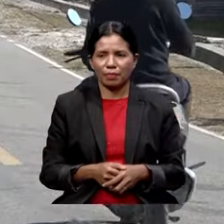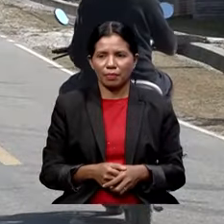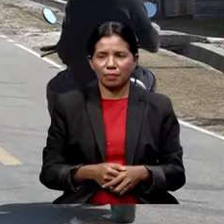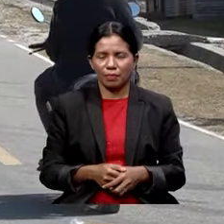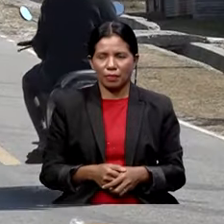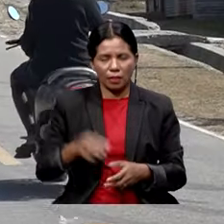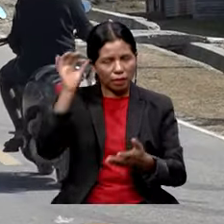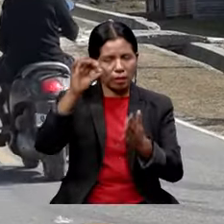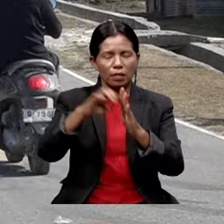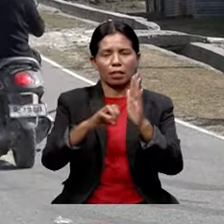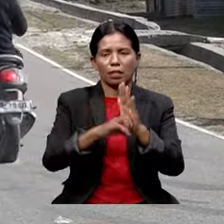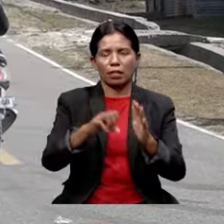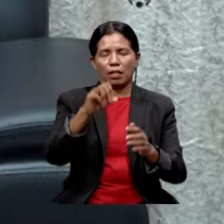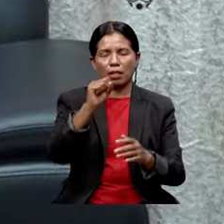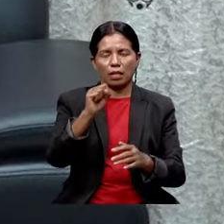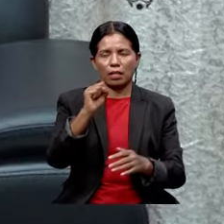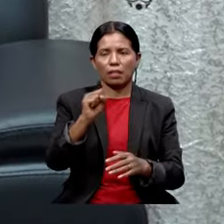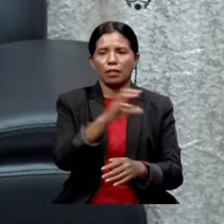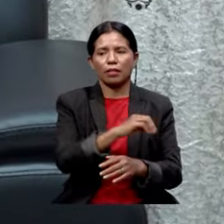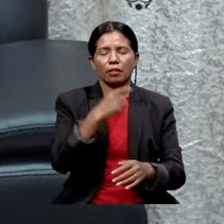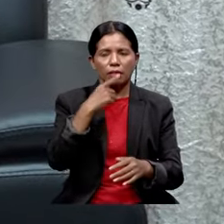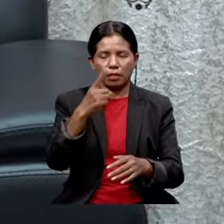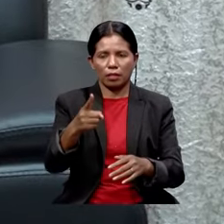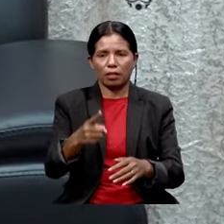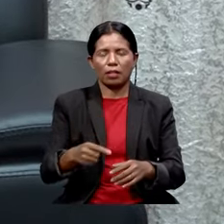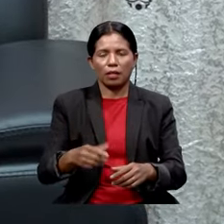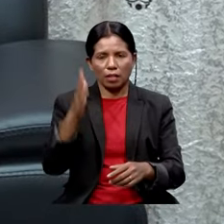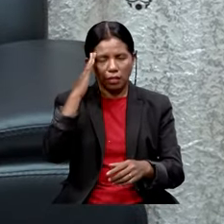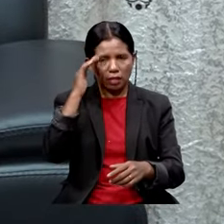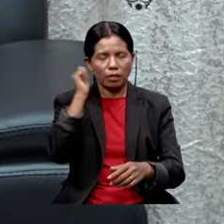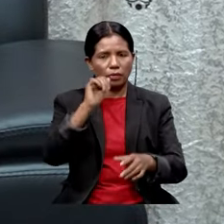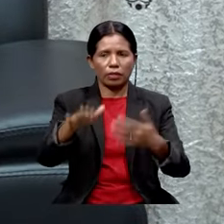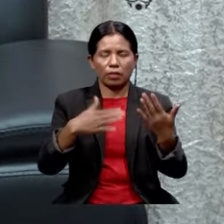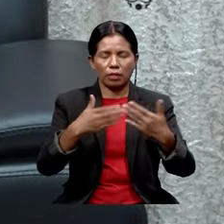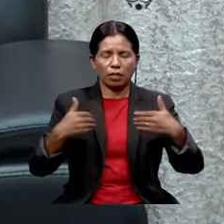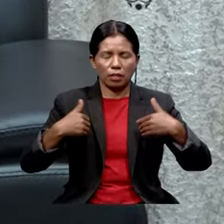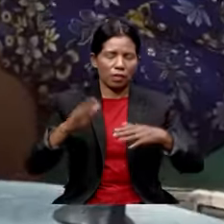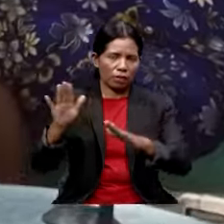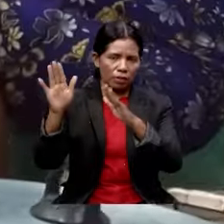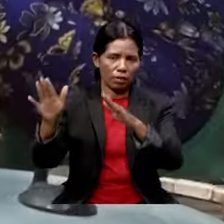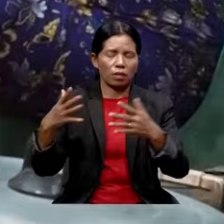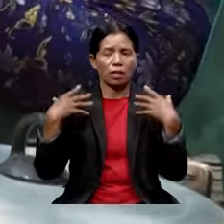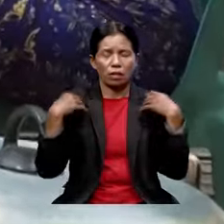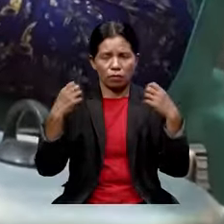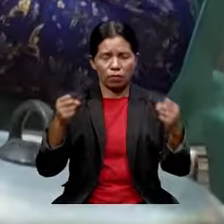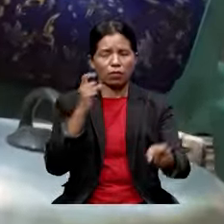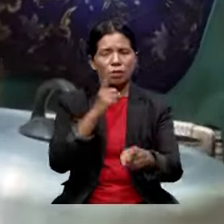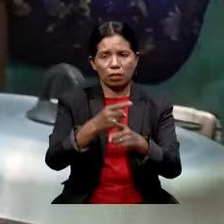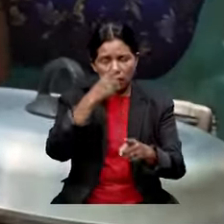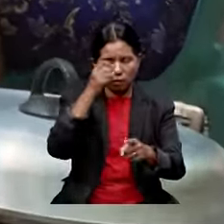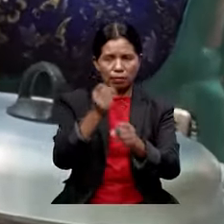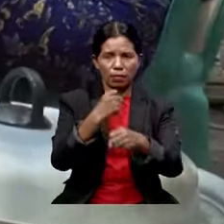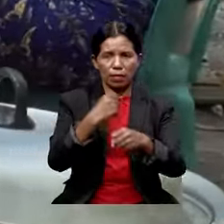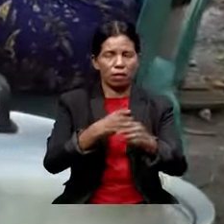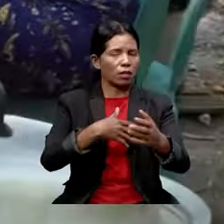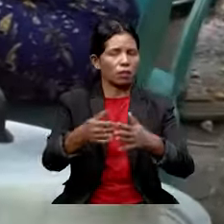Secretário Estado de Igualdade, Elvina de Souza Carvalho, considera fetocira e a área rural forte tebes, tamba belehalo